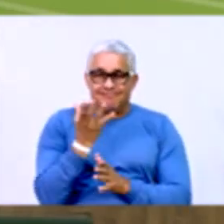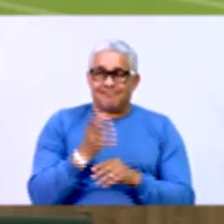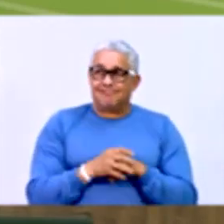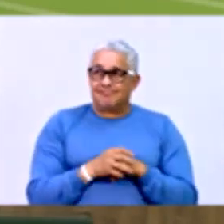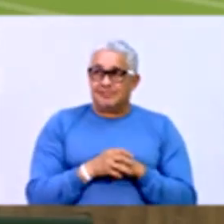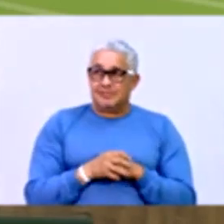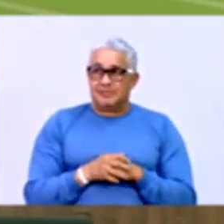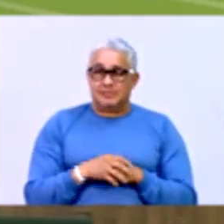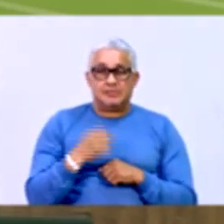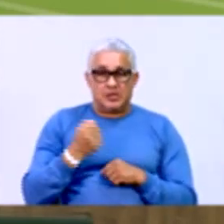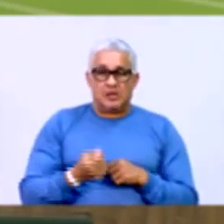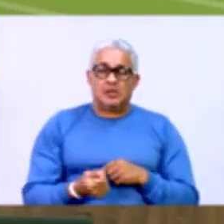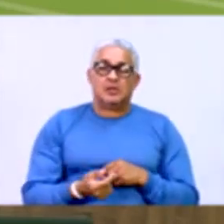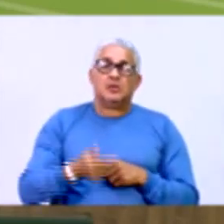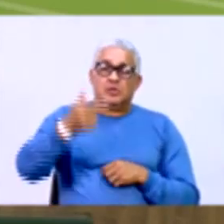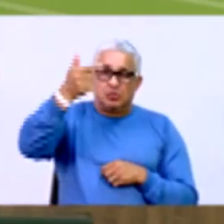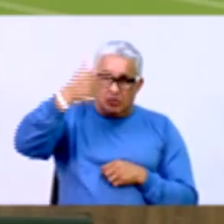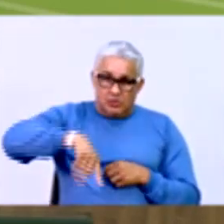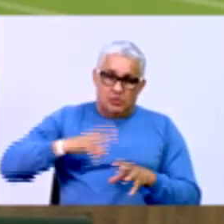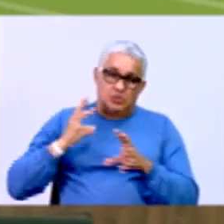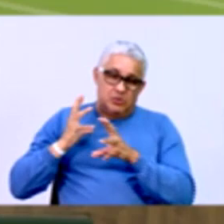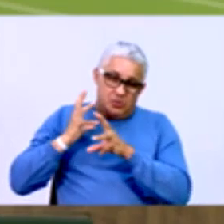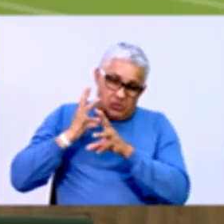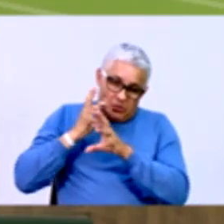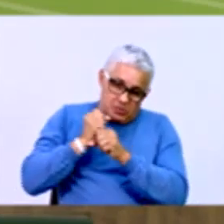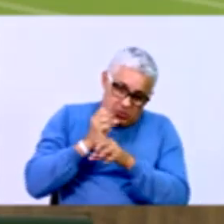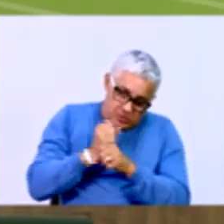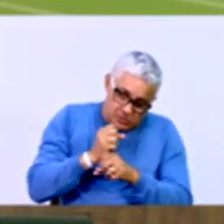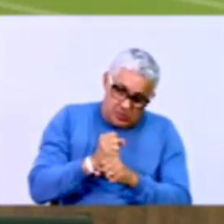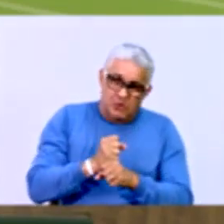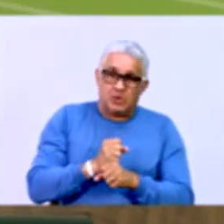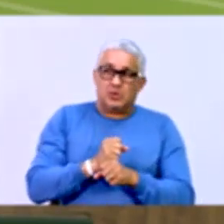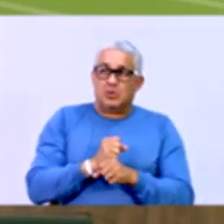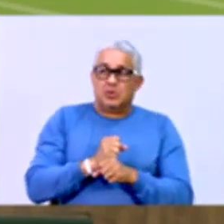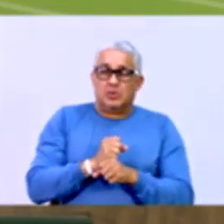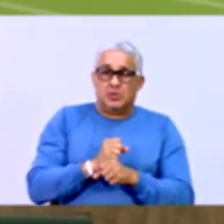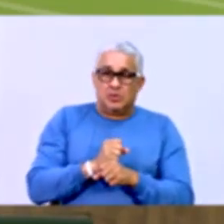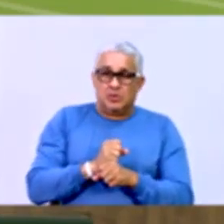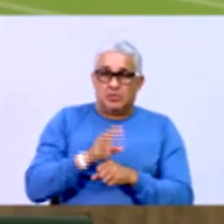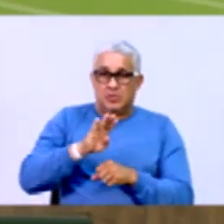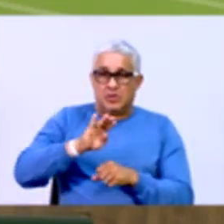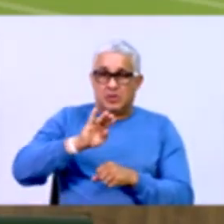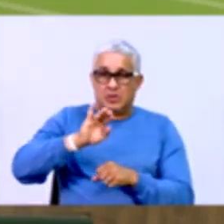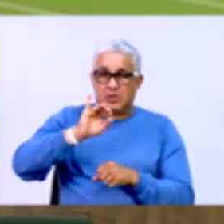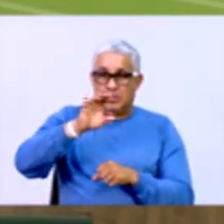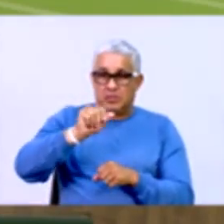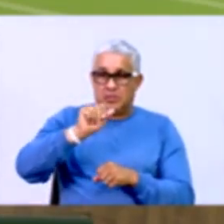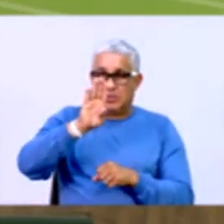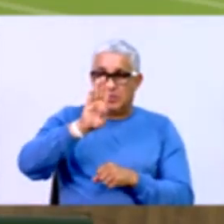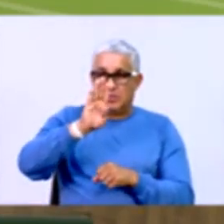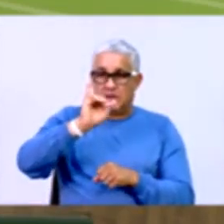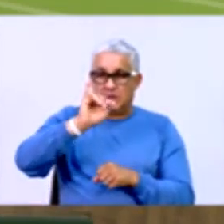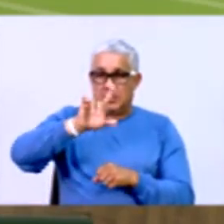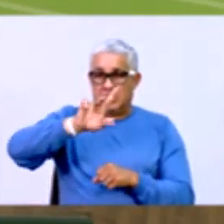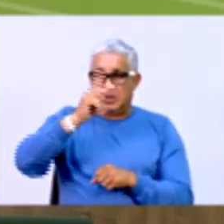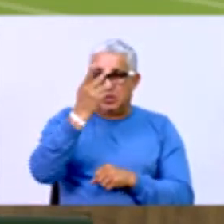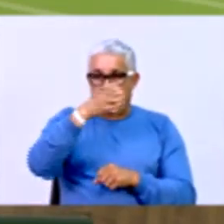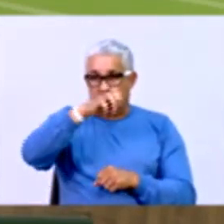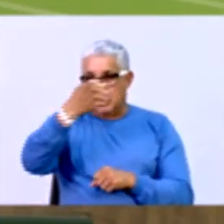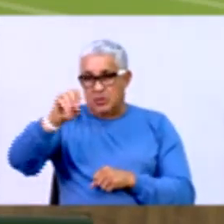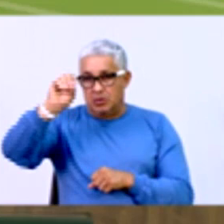eles tiveram que refazer a contabilidade, colocando perdas aí de bilhões de dólares no ano passado, não sei quanto mais vai ser nesse